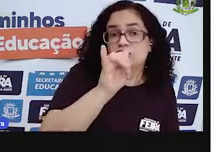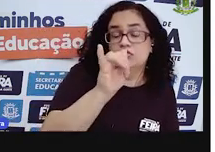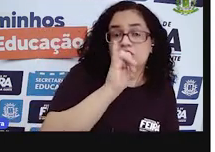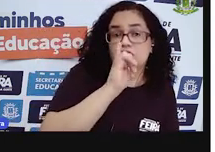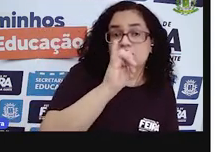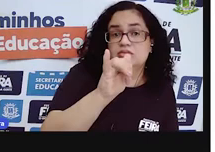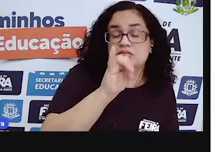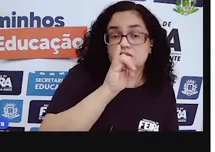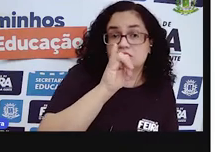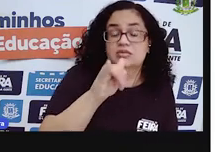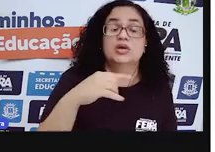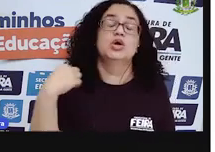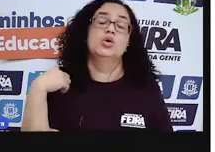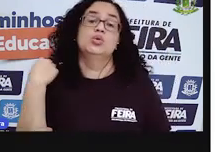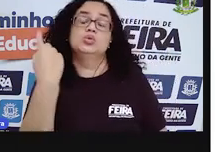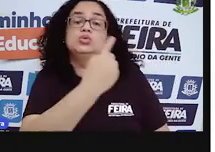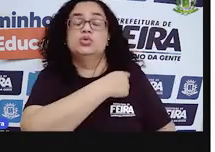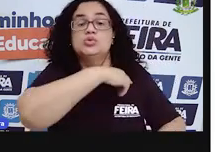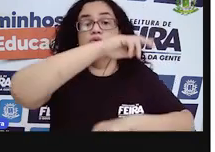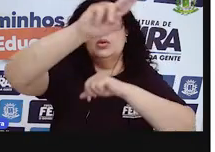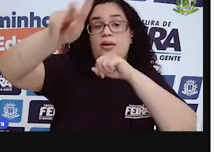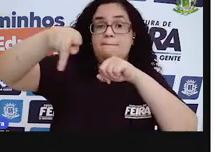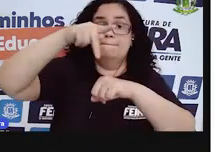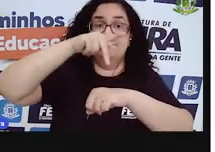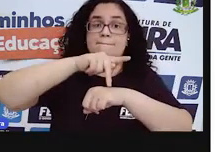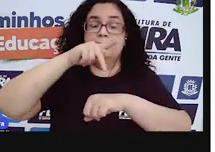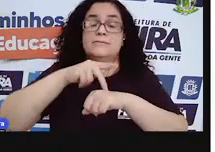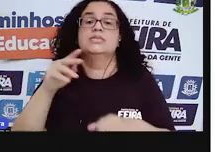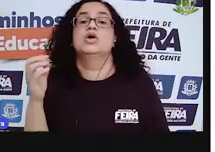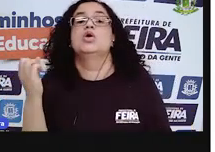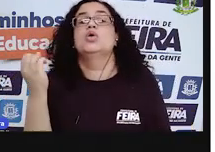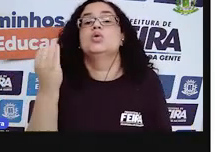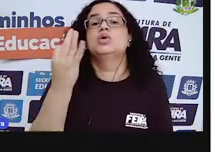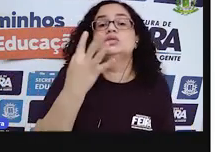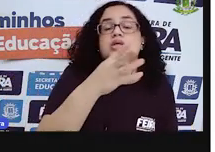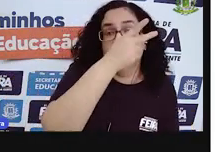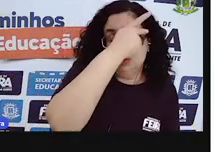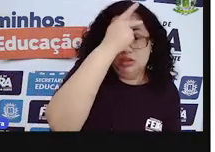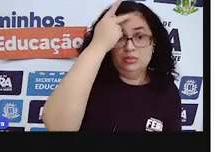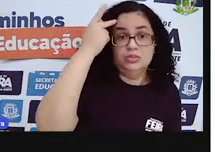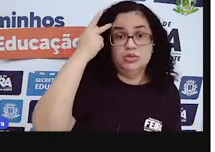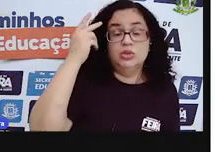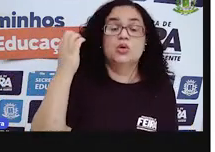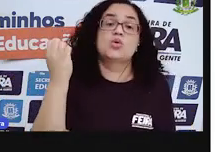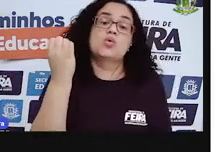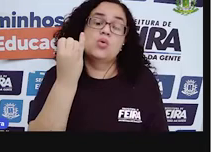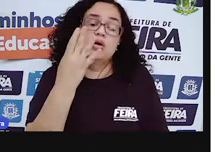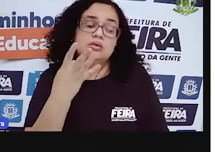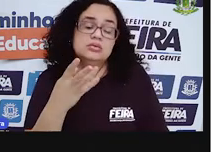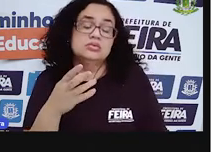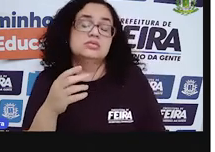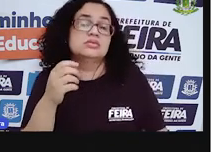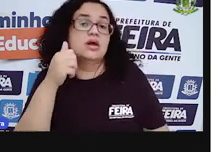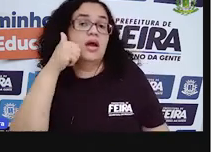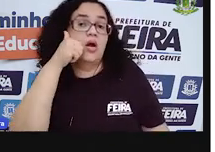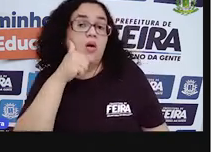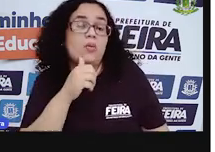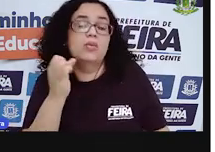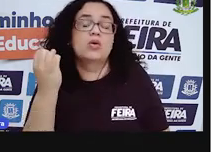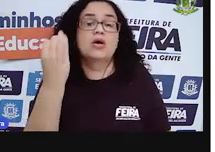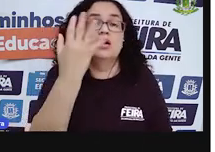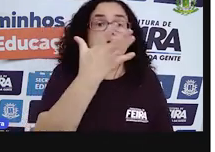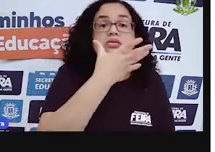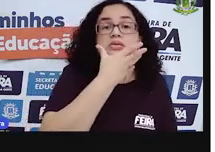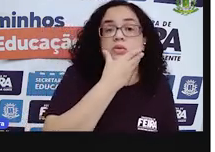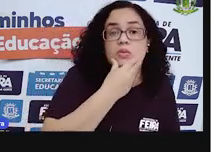informações sobre o nosso país quantidade de pessoas quantas são do sexo masculino quantas